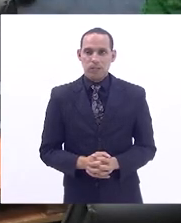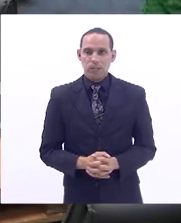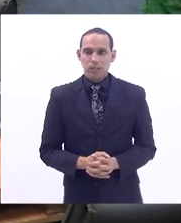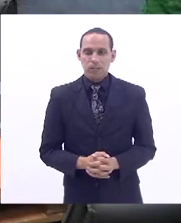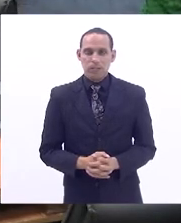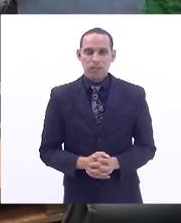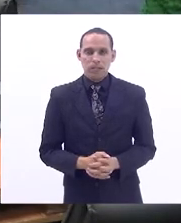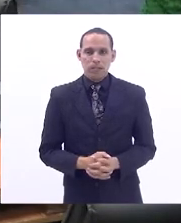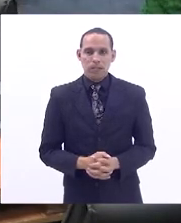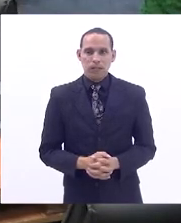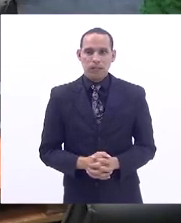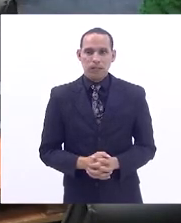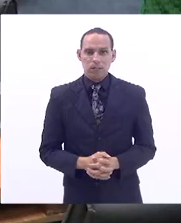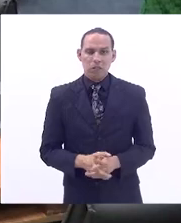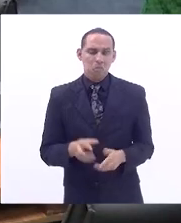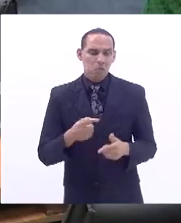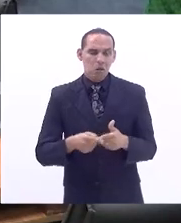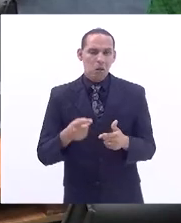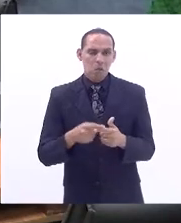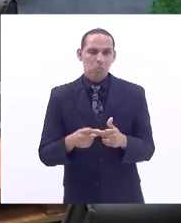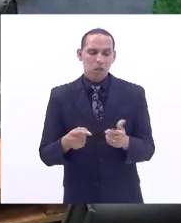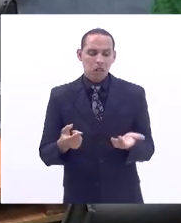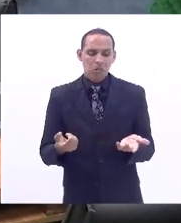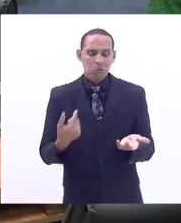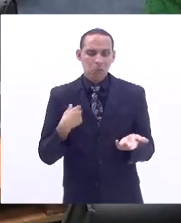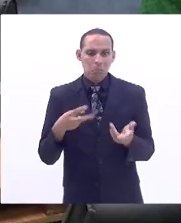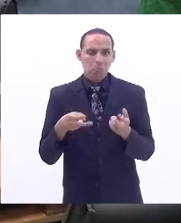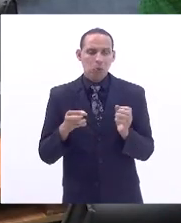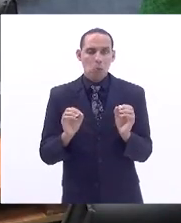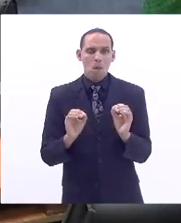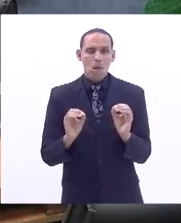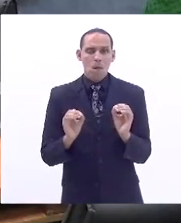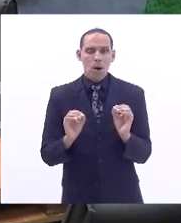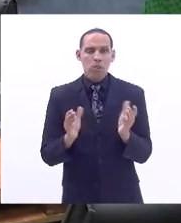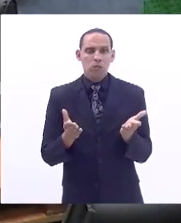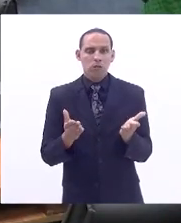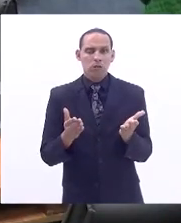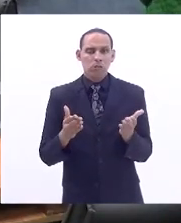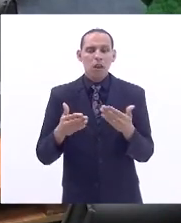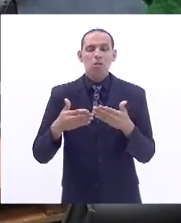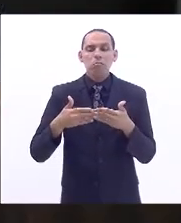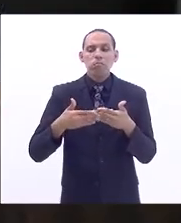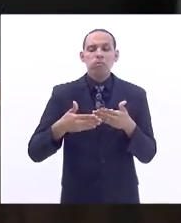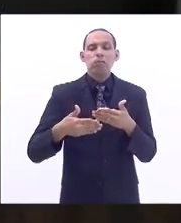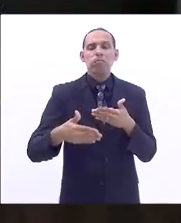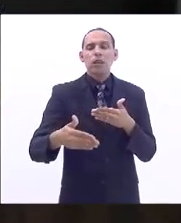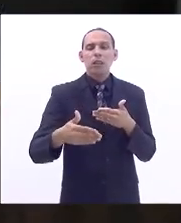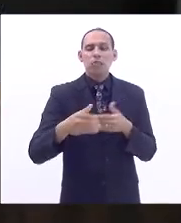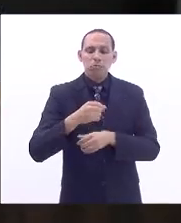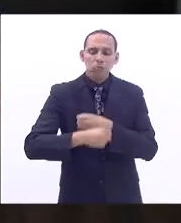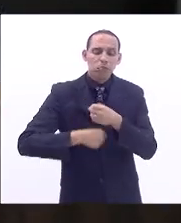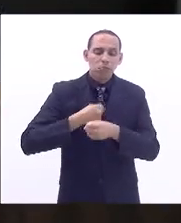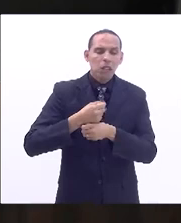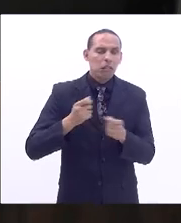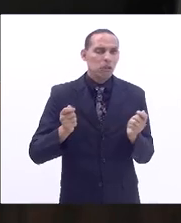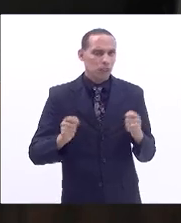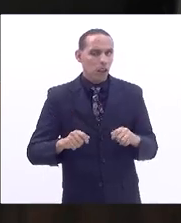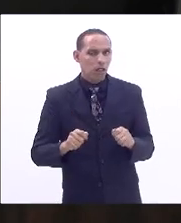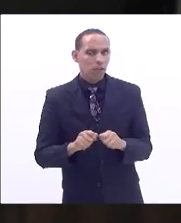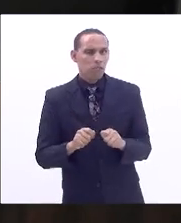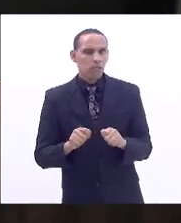e eu não vejo problema da gente fazer isso mais para frente lá no virada do ano